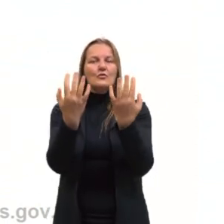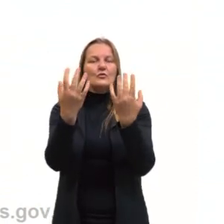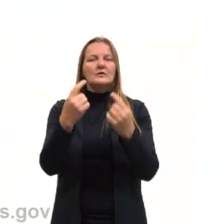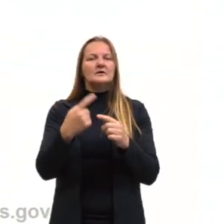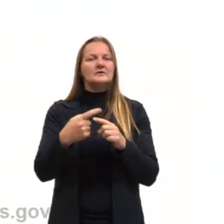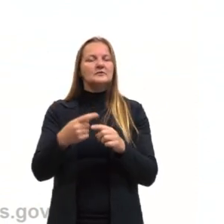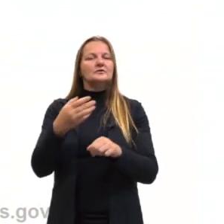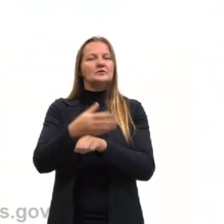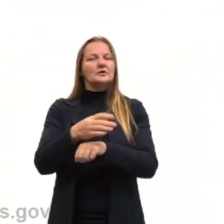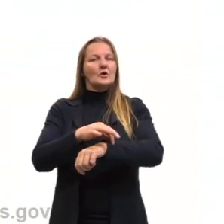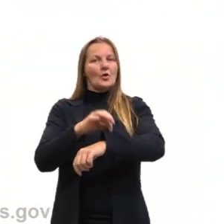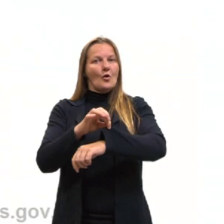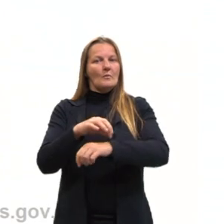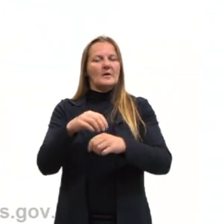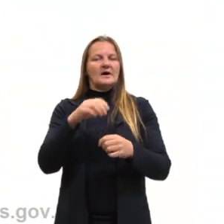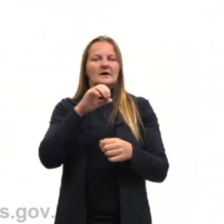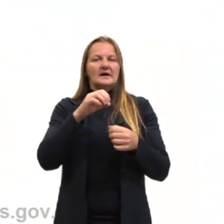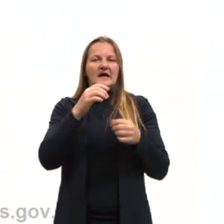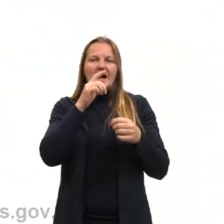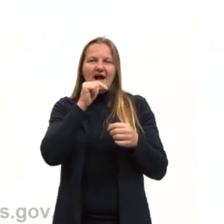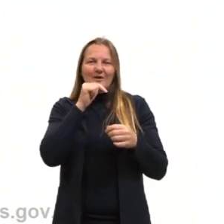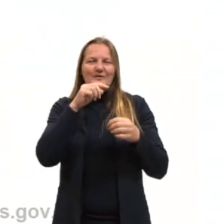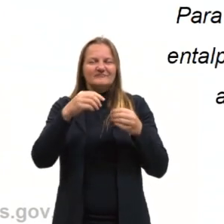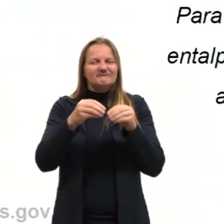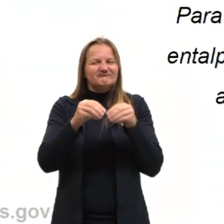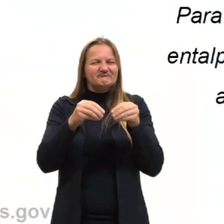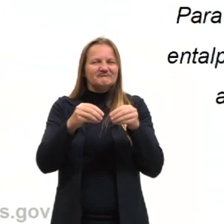água presente nas roupas molhadas